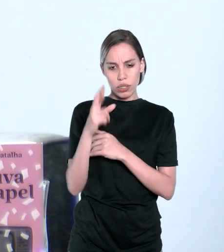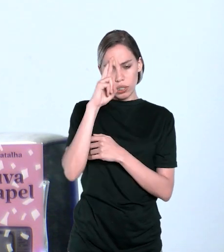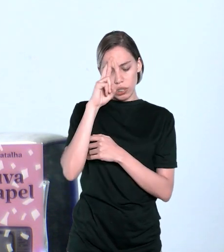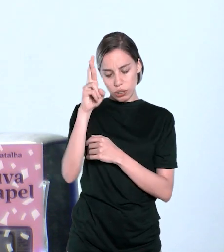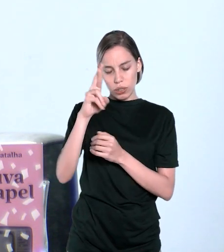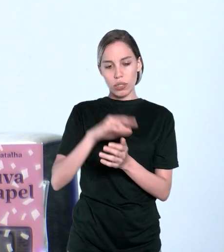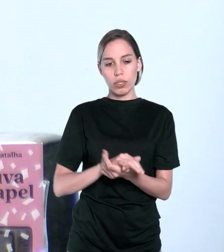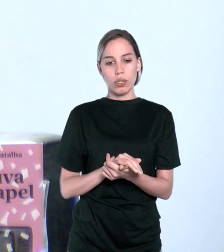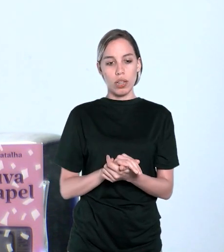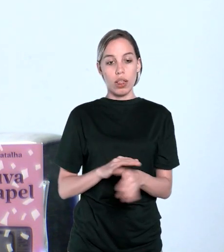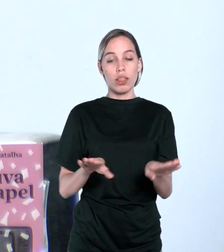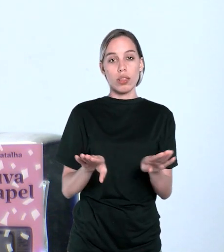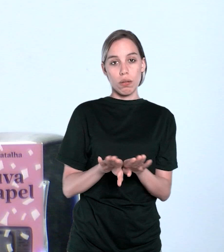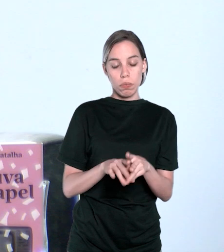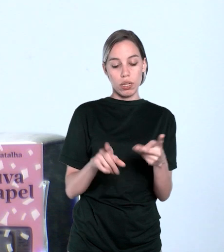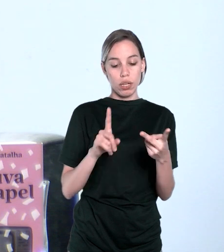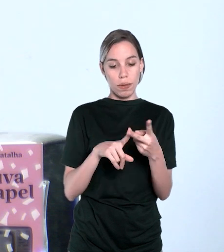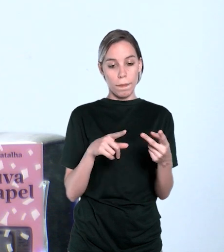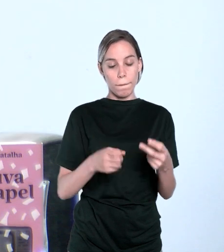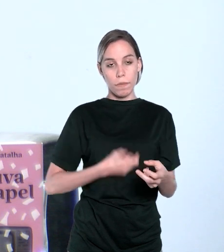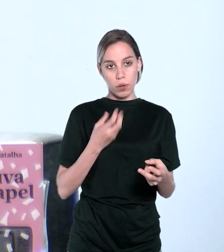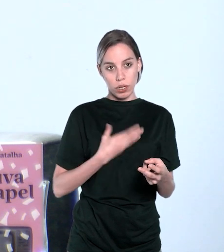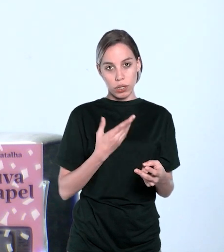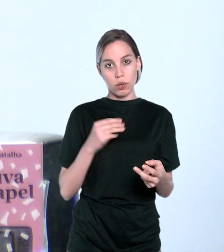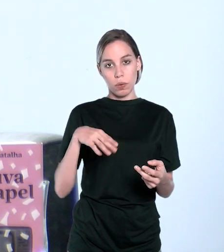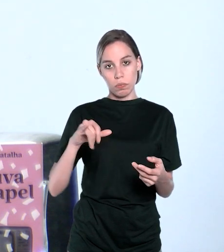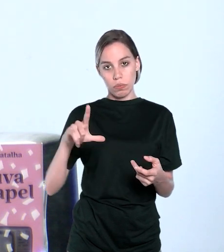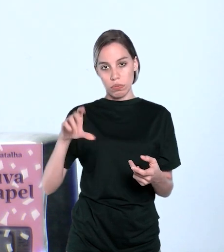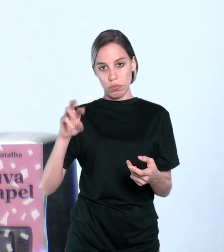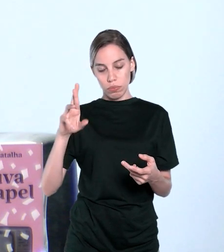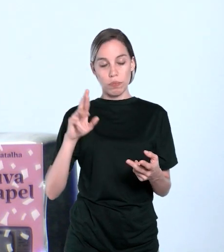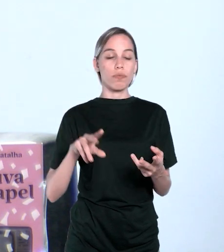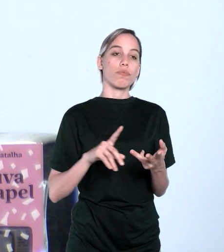gente fez o Poesia Matemática do Milor em livro também, que só tinha saído...